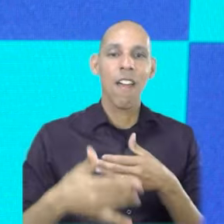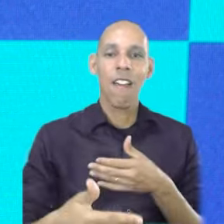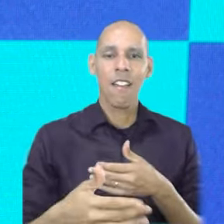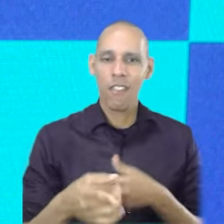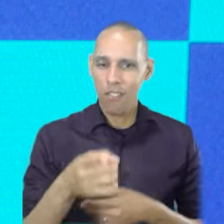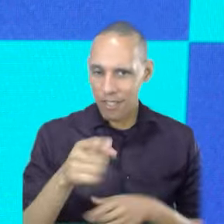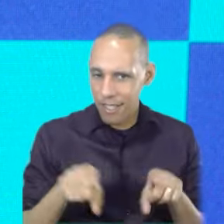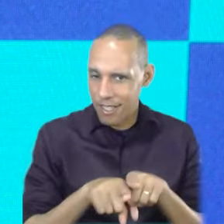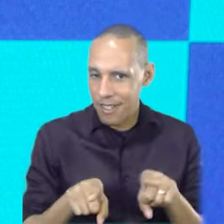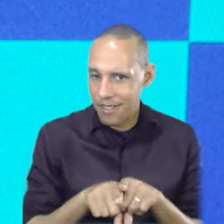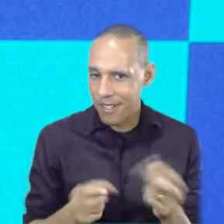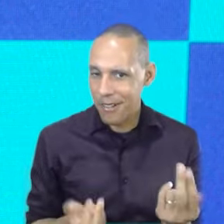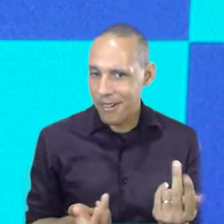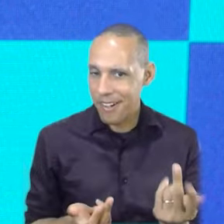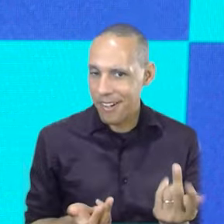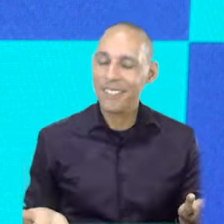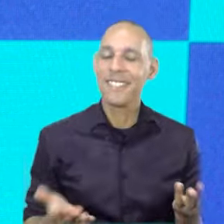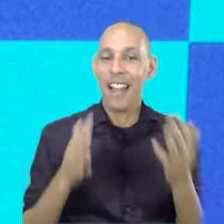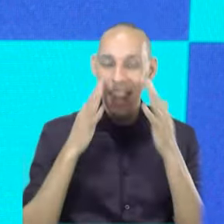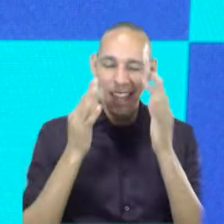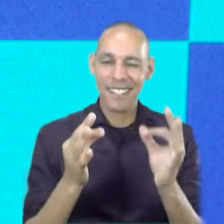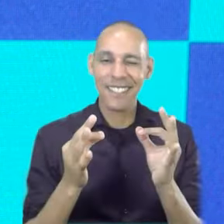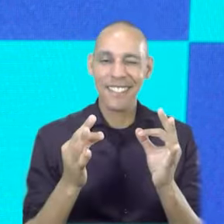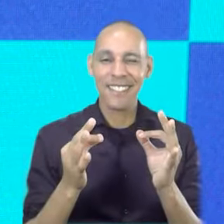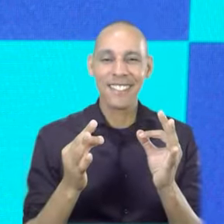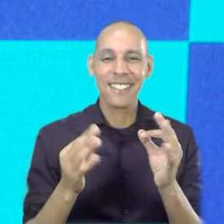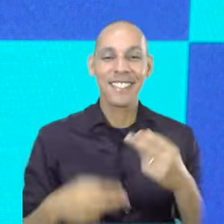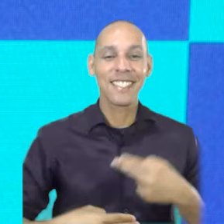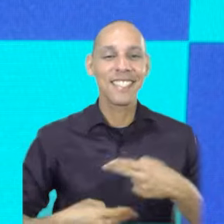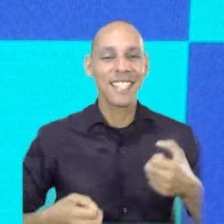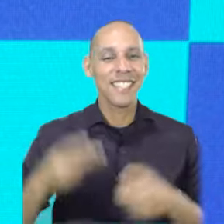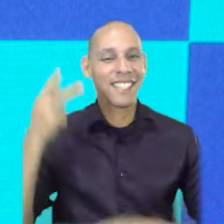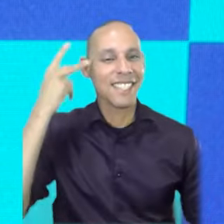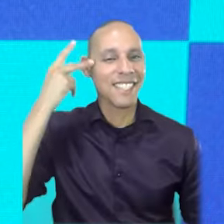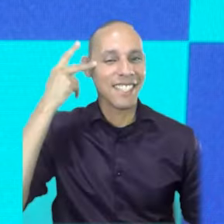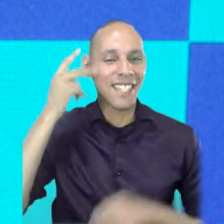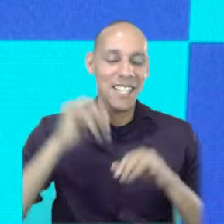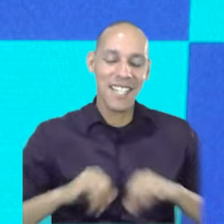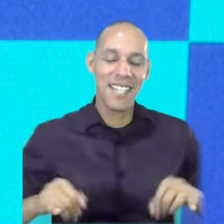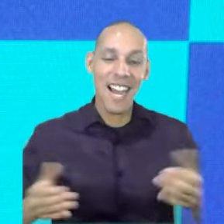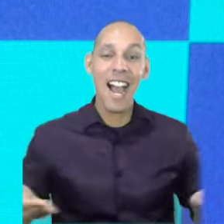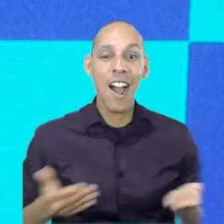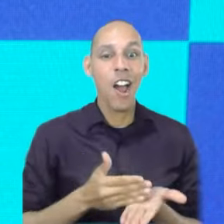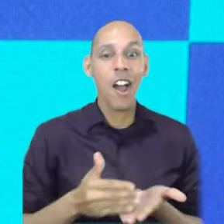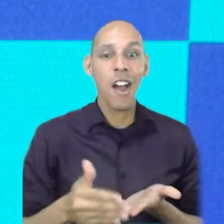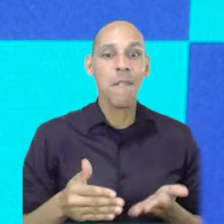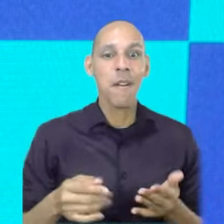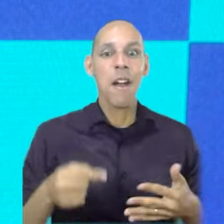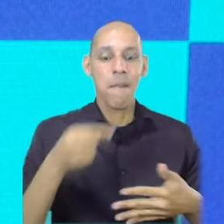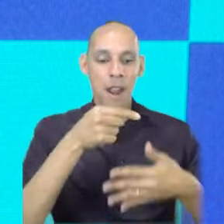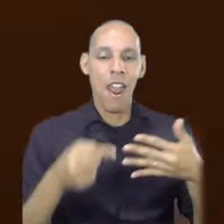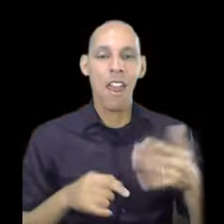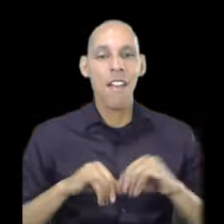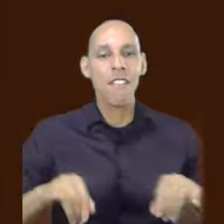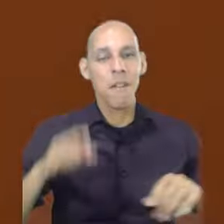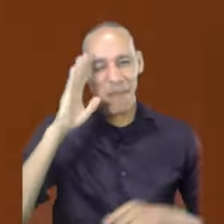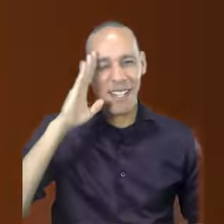time? Então fique ligado no Sebrae São Paulo Notícias, que começa agora e vai destacar as principais informações da Feira do